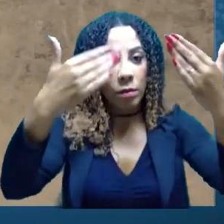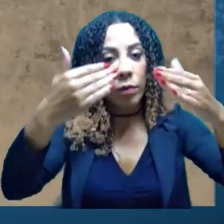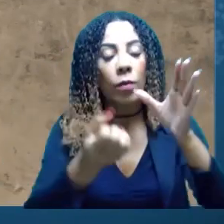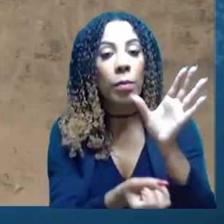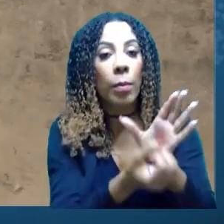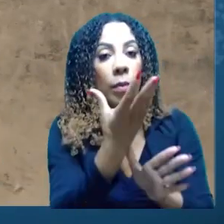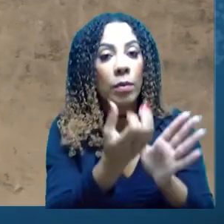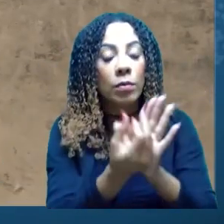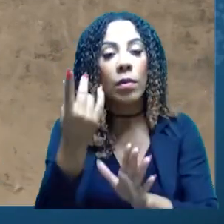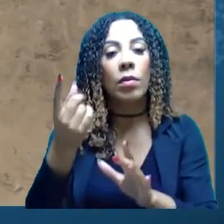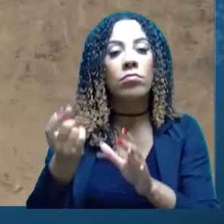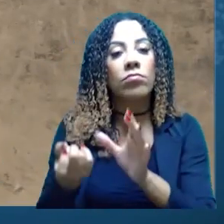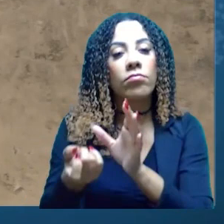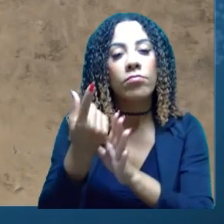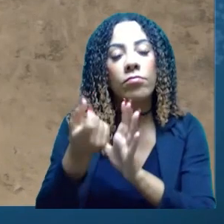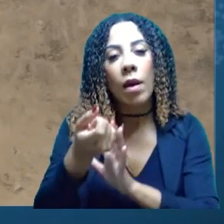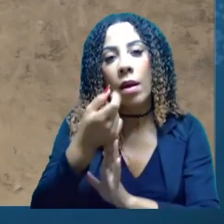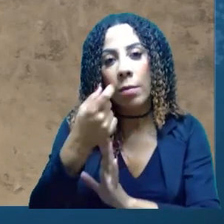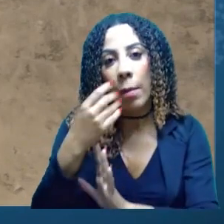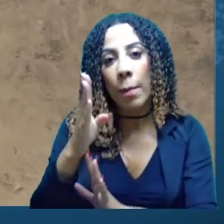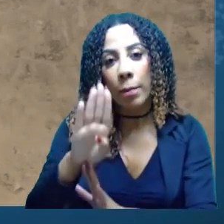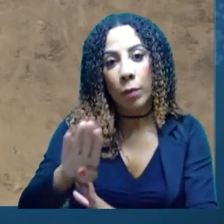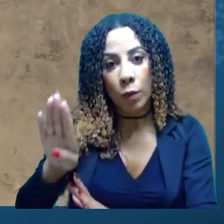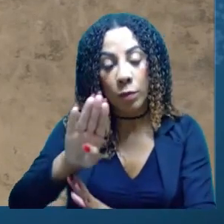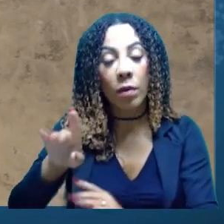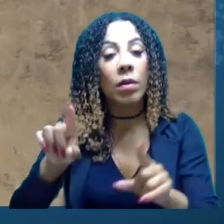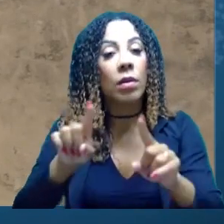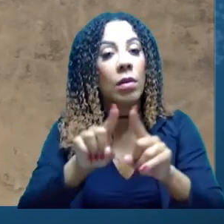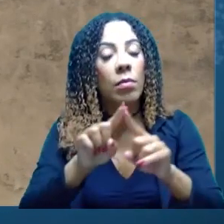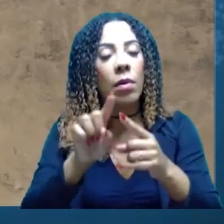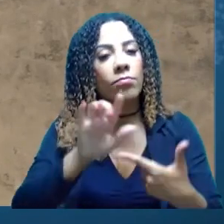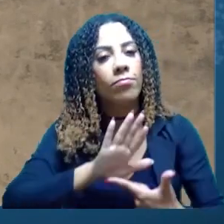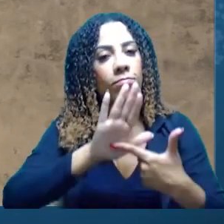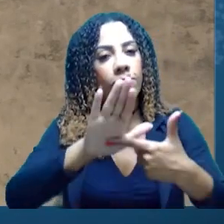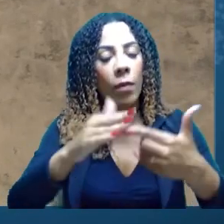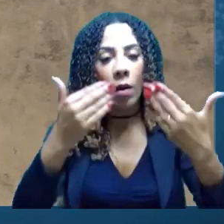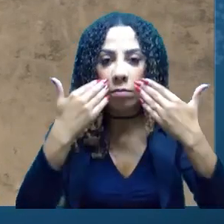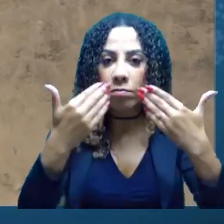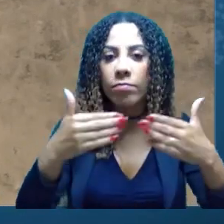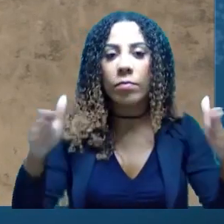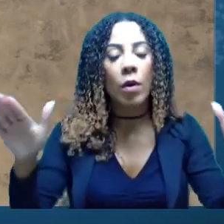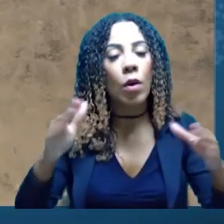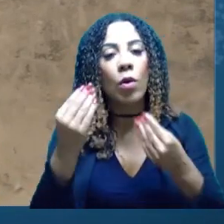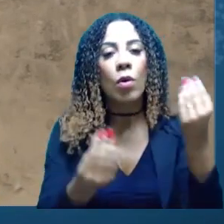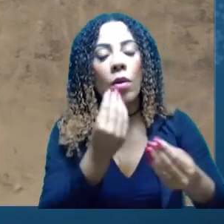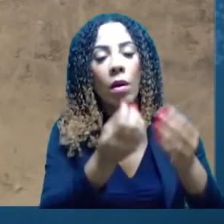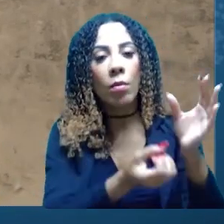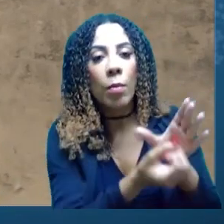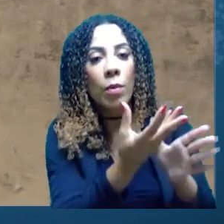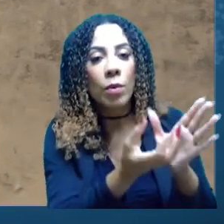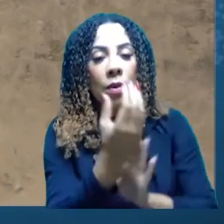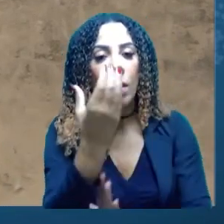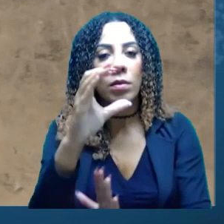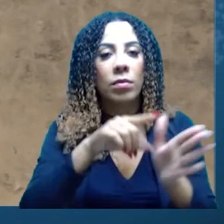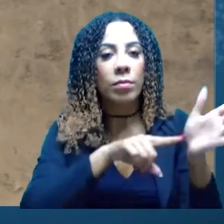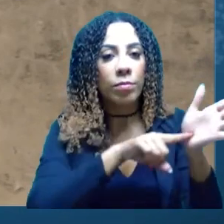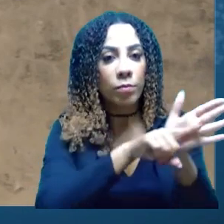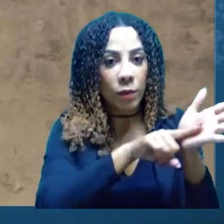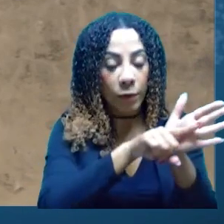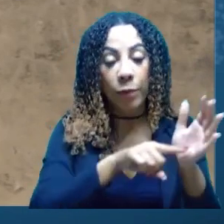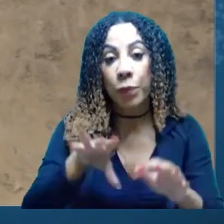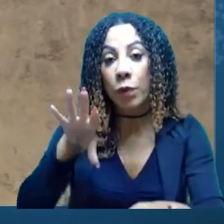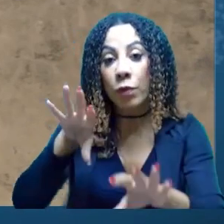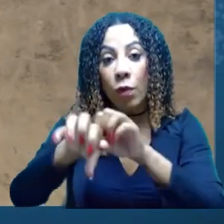de biológicos, além de dar visibilidade para a produção científica, formar e